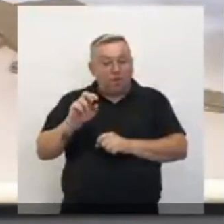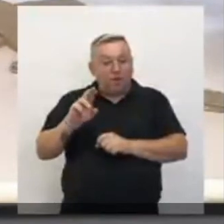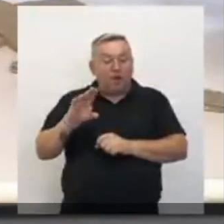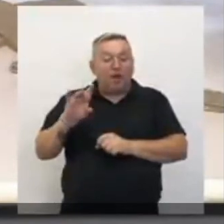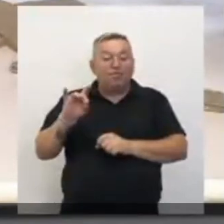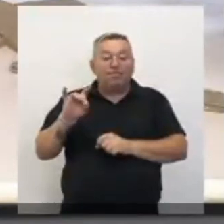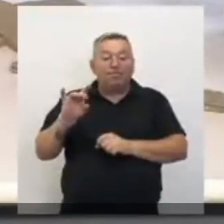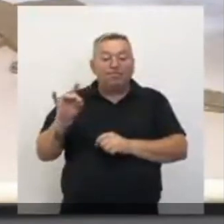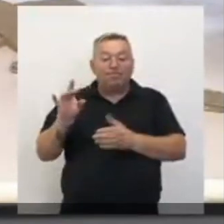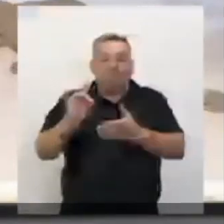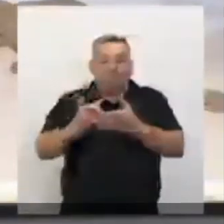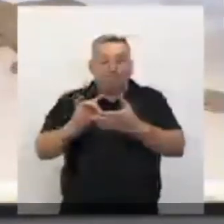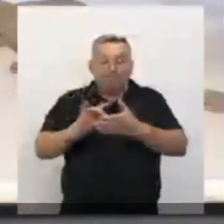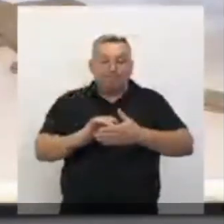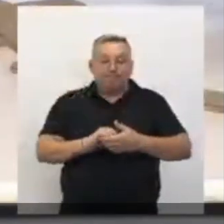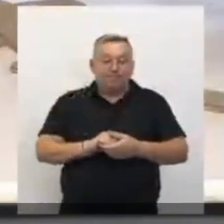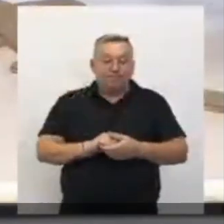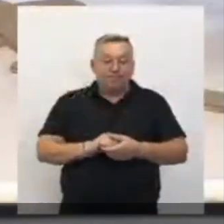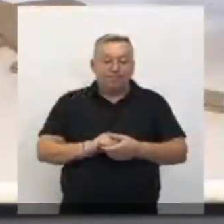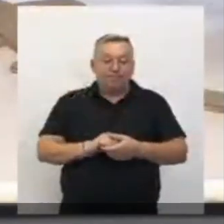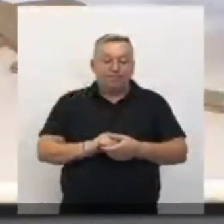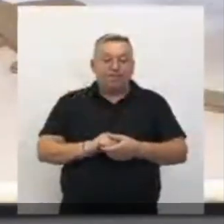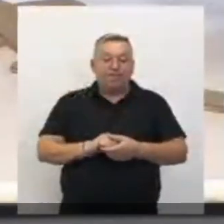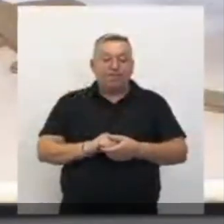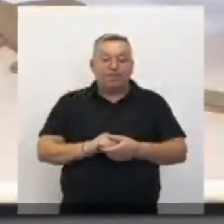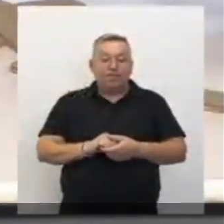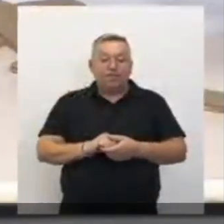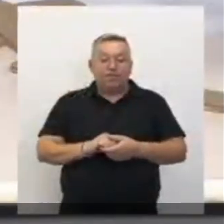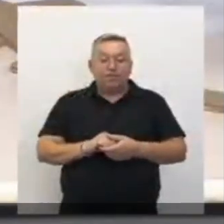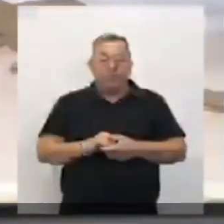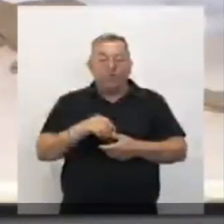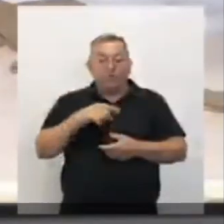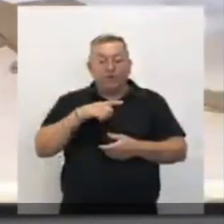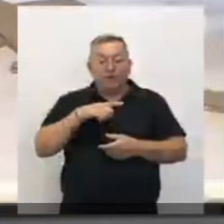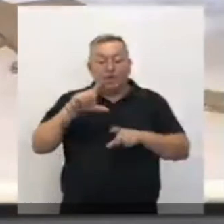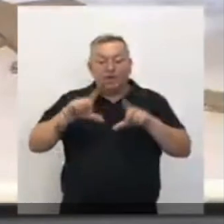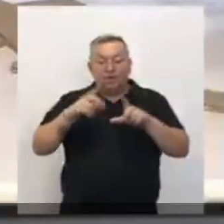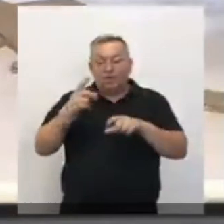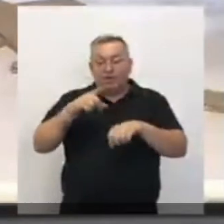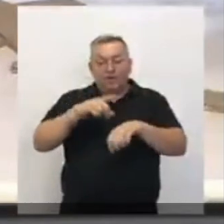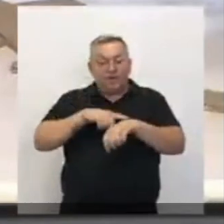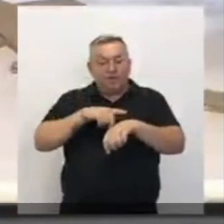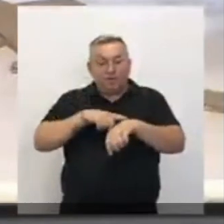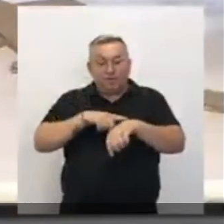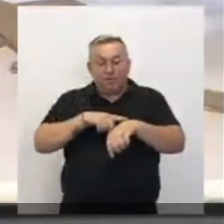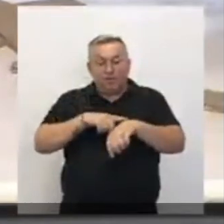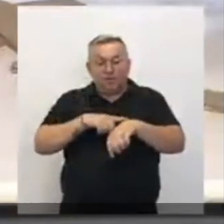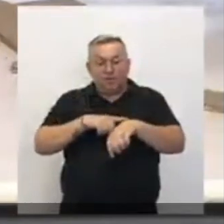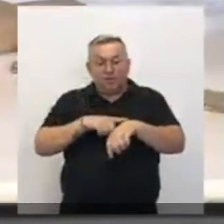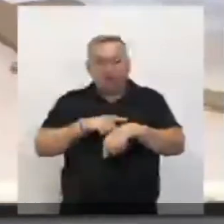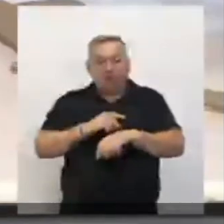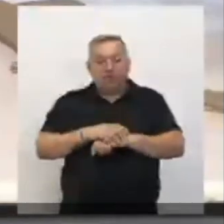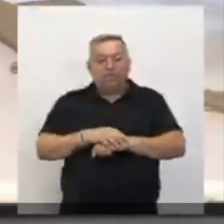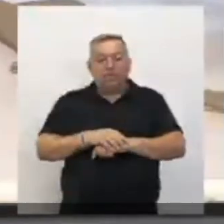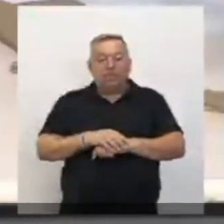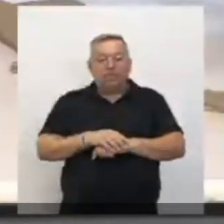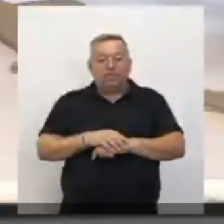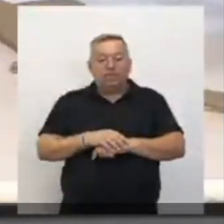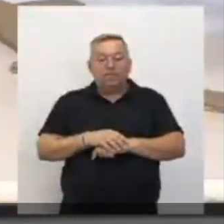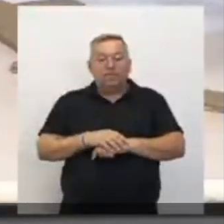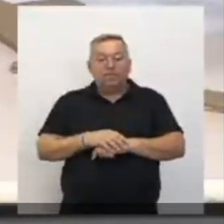fui colocando essa super cola para fixar esses lados. Como a gente está aqui na TV não vai ter tempo, então eu vou fixar esses lados.